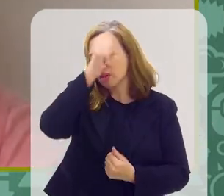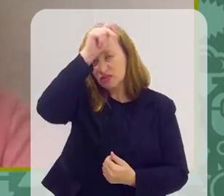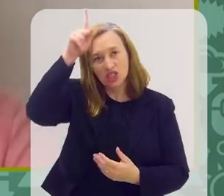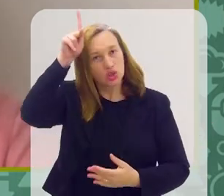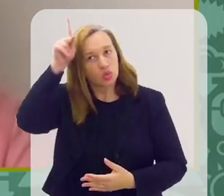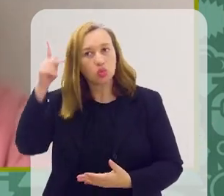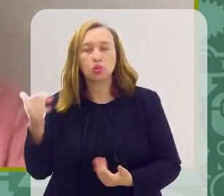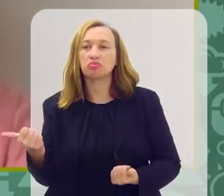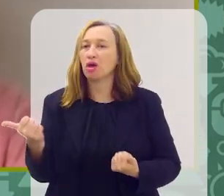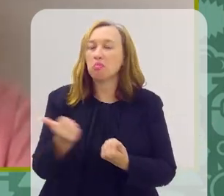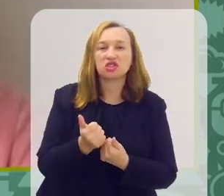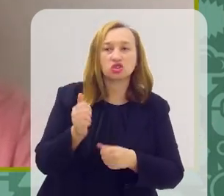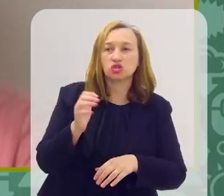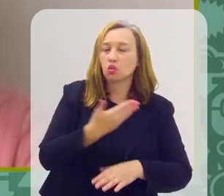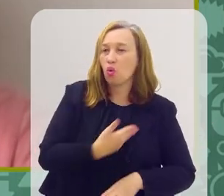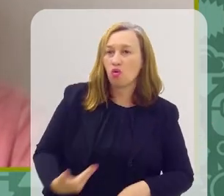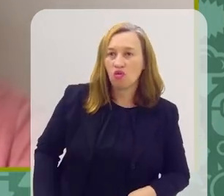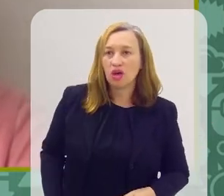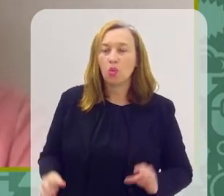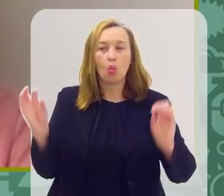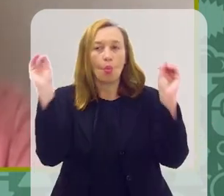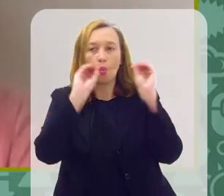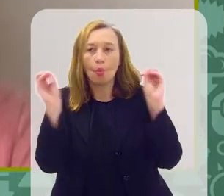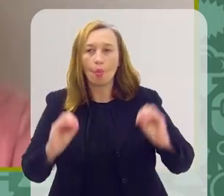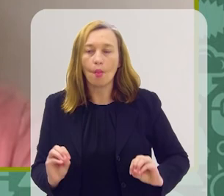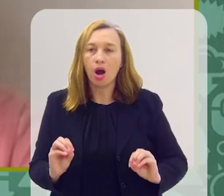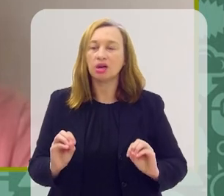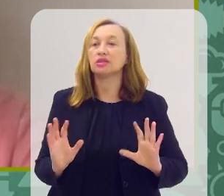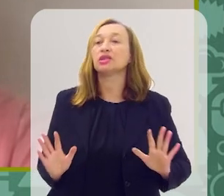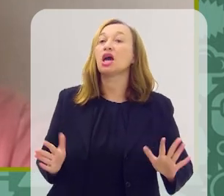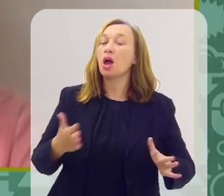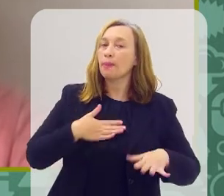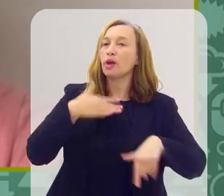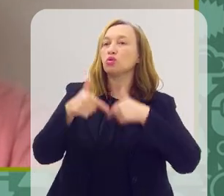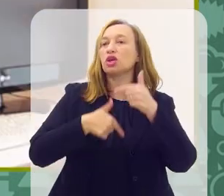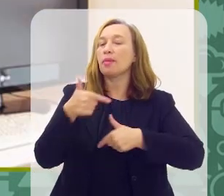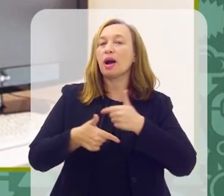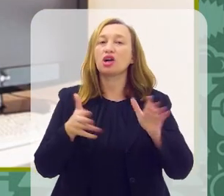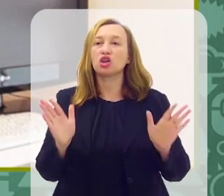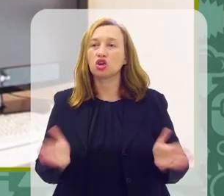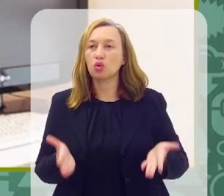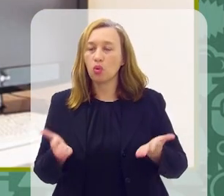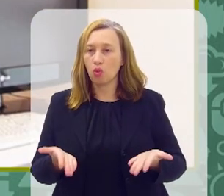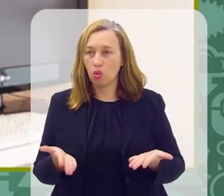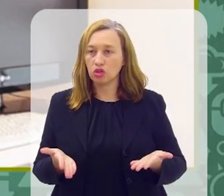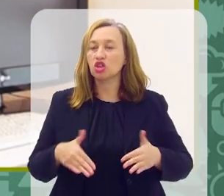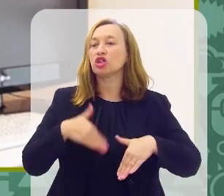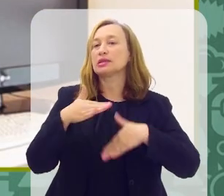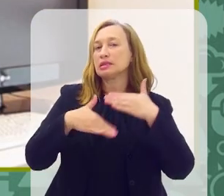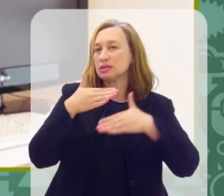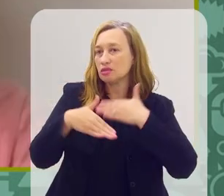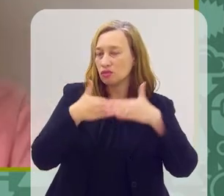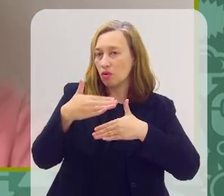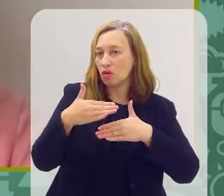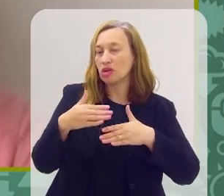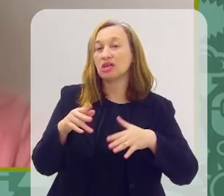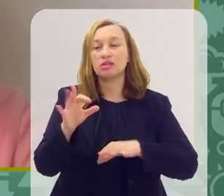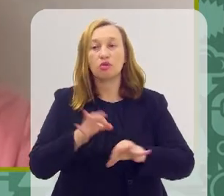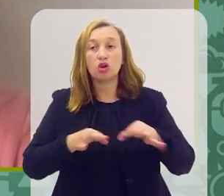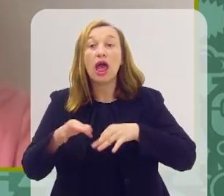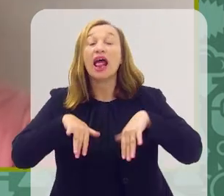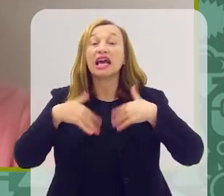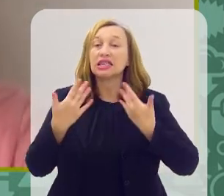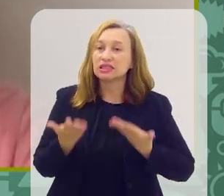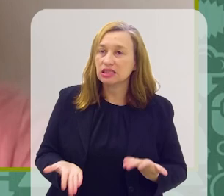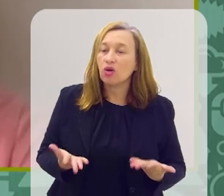de prefeitura, não tem apoio de governo, nem de nenhuma outra instituição. É o meu trabalho que hoje alimenta e desenvolve